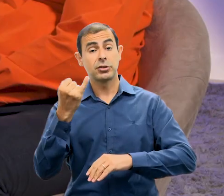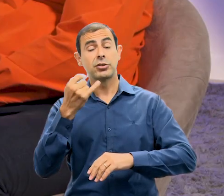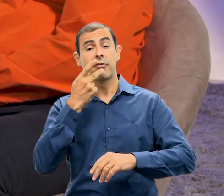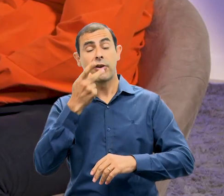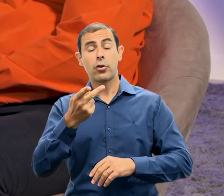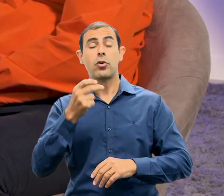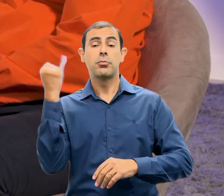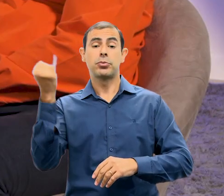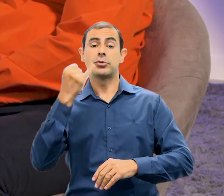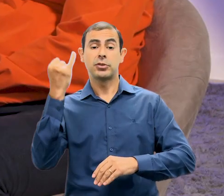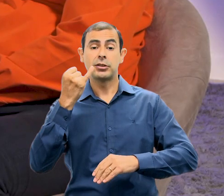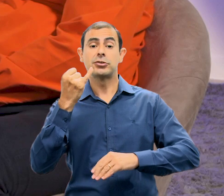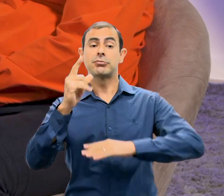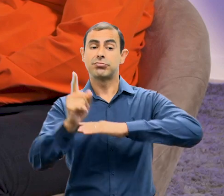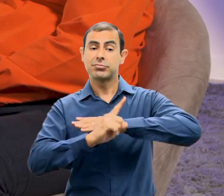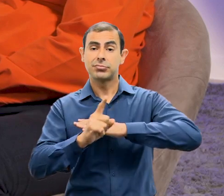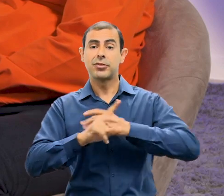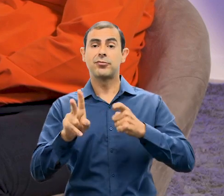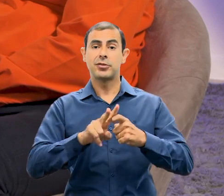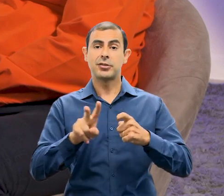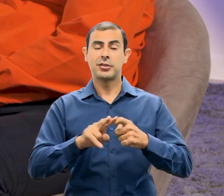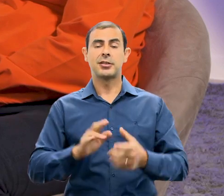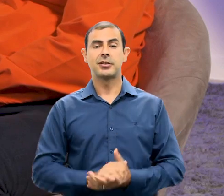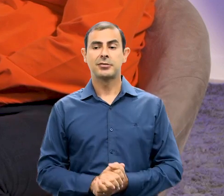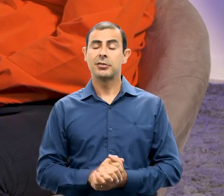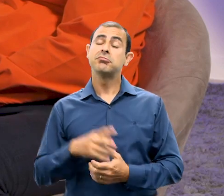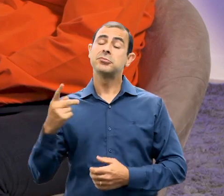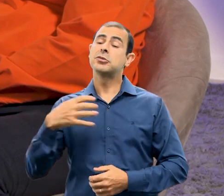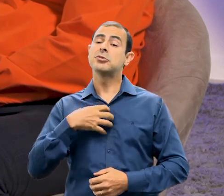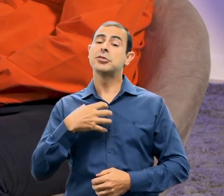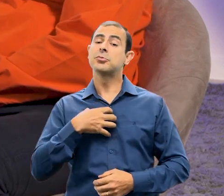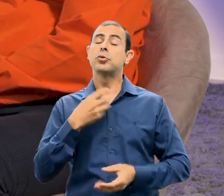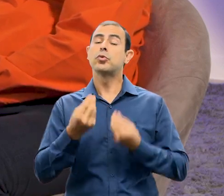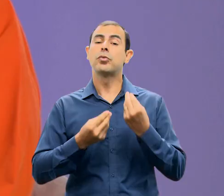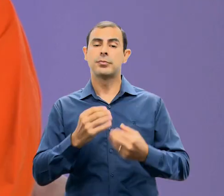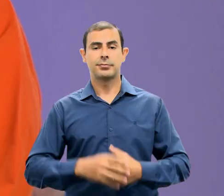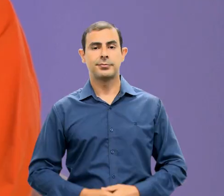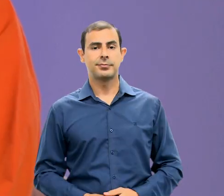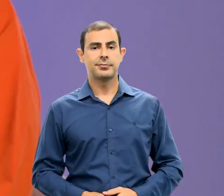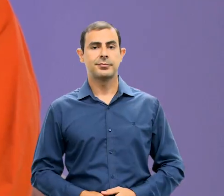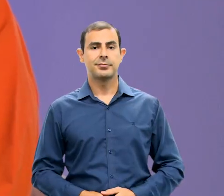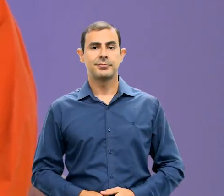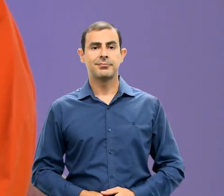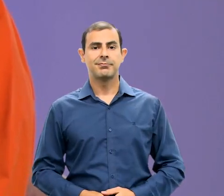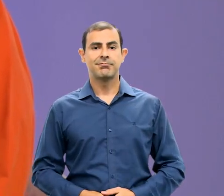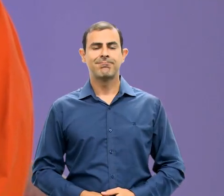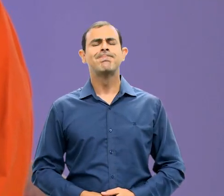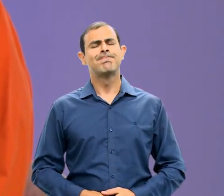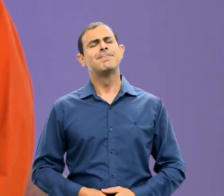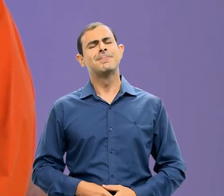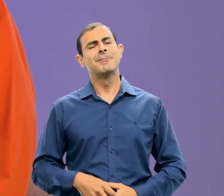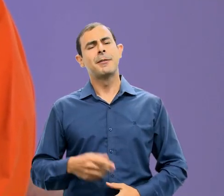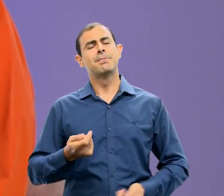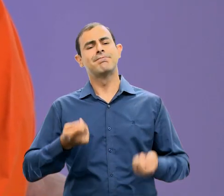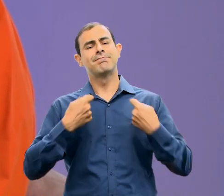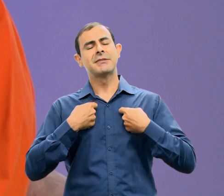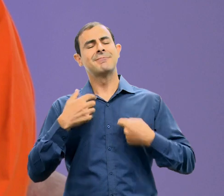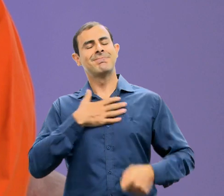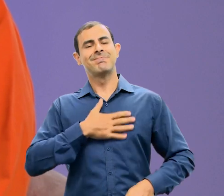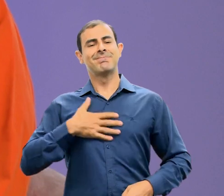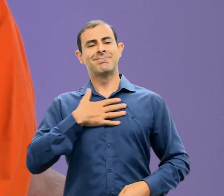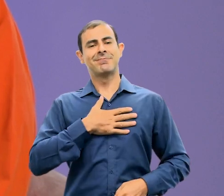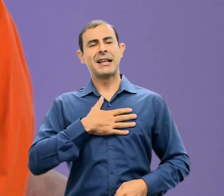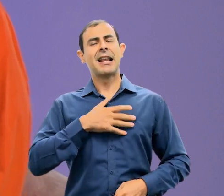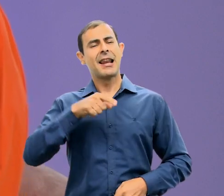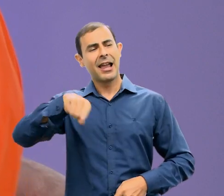seja realizado nos bairros aqui de Campo Grande. Como é que tem sido realizar esse trabalho? Maria, é muito gratificante fazer esse trabalho, principalmente